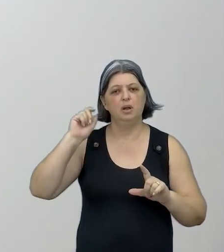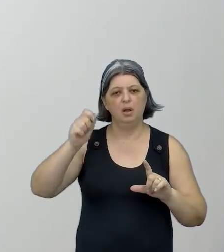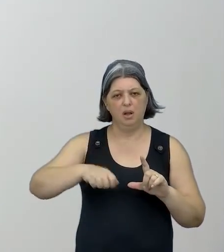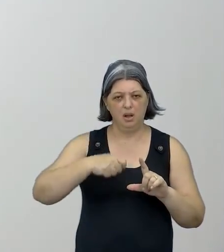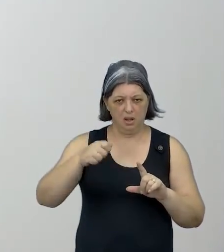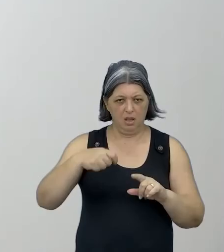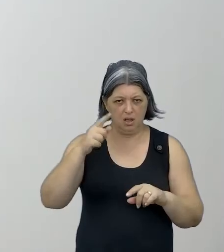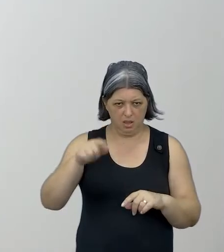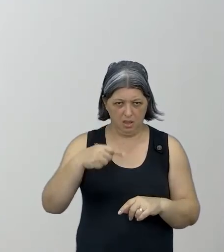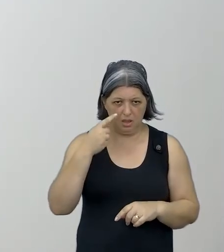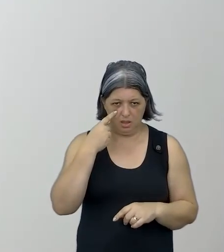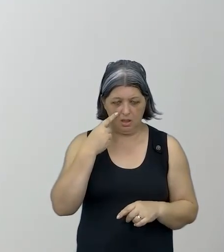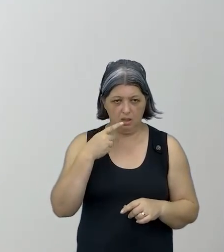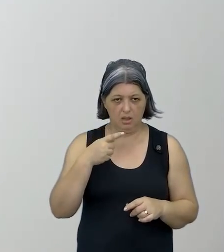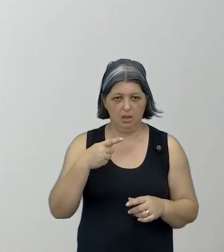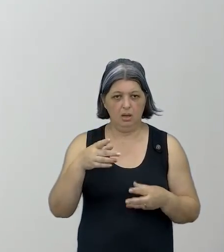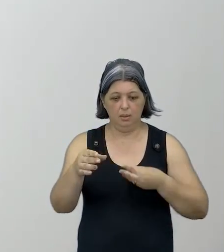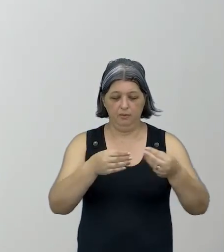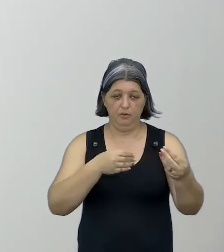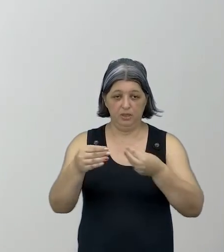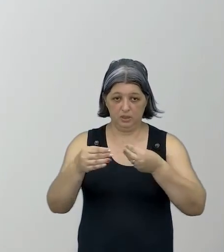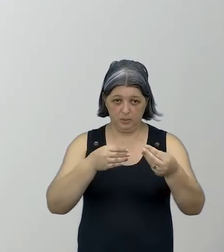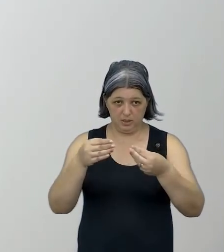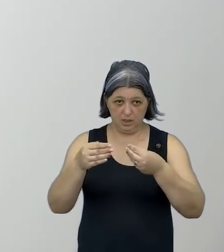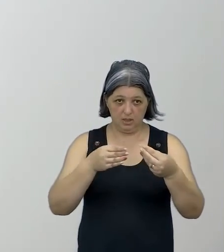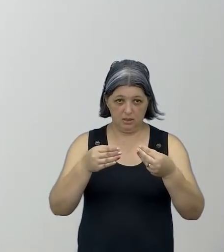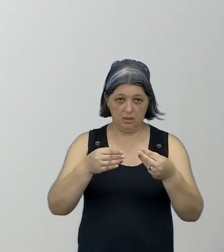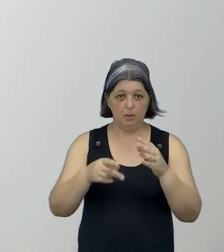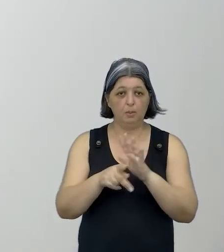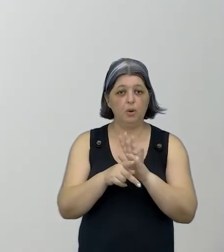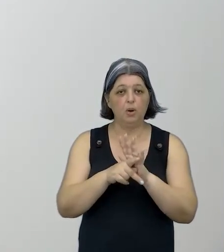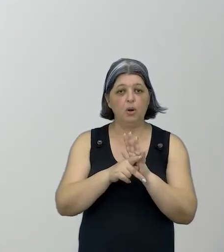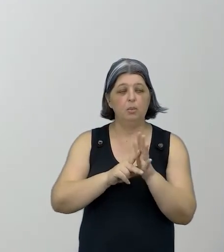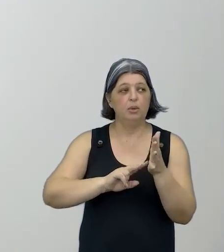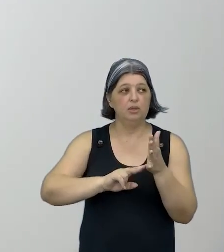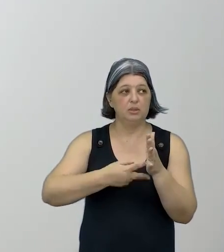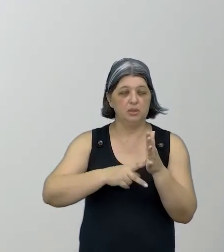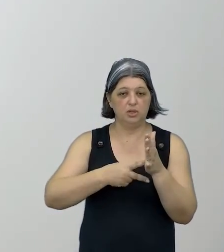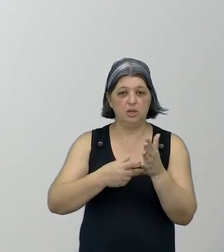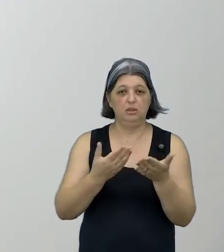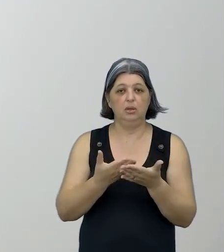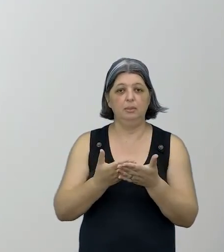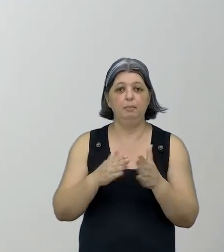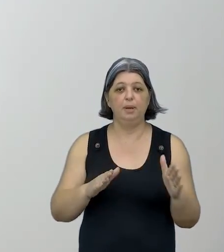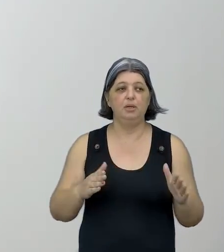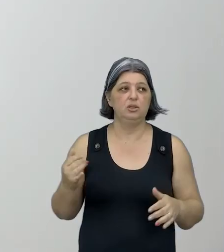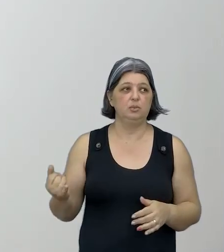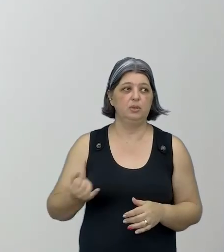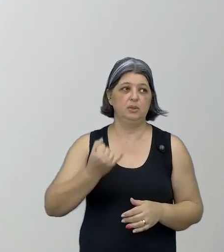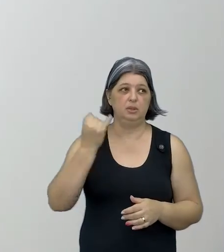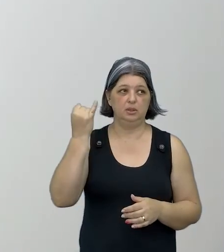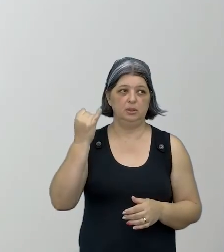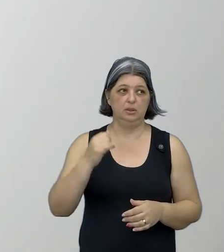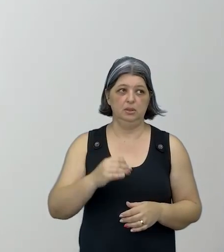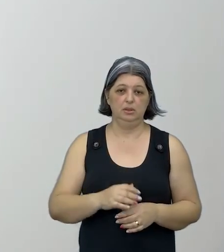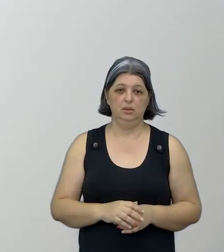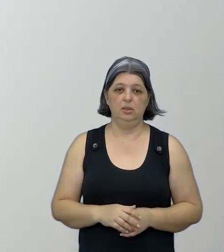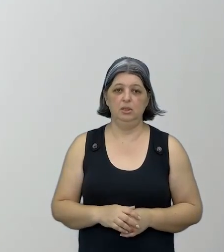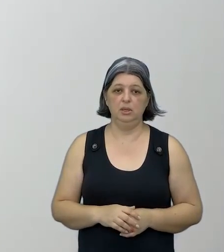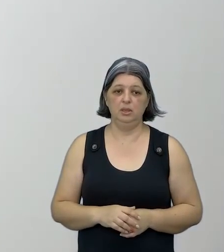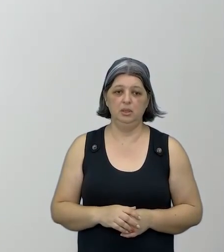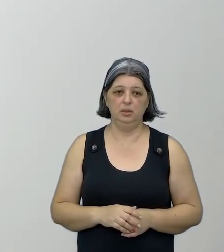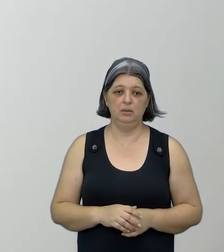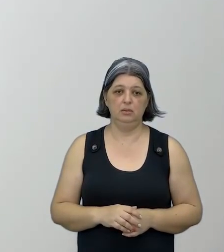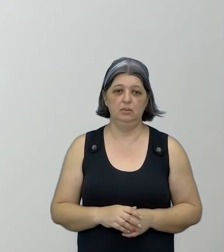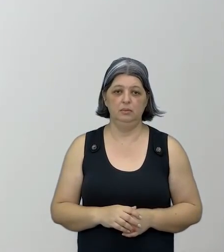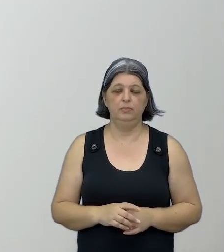que, com essa flexibilização, os sindicatos perdem a sua relevância. Ao perder